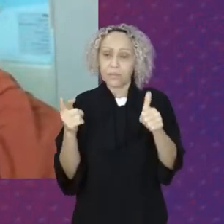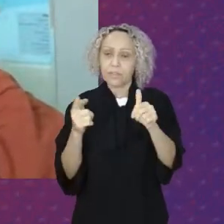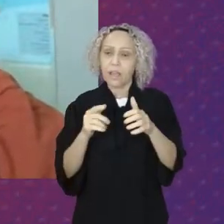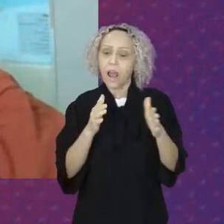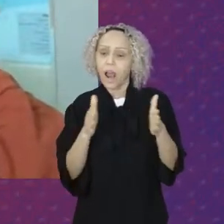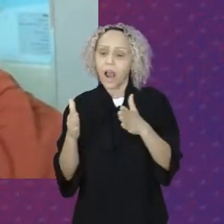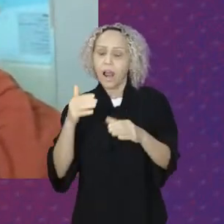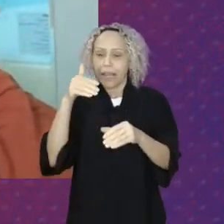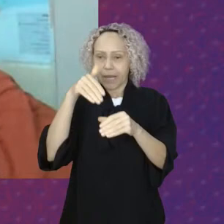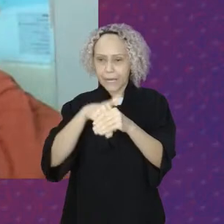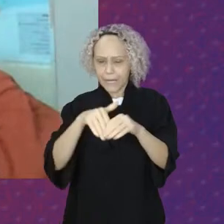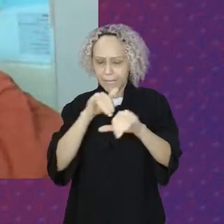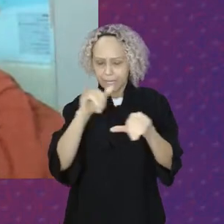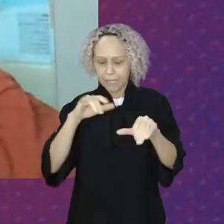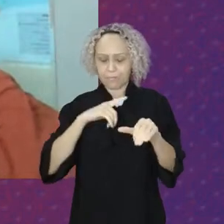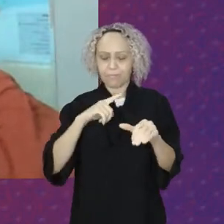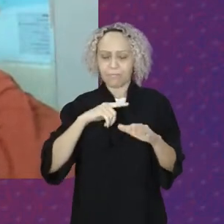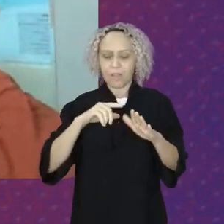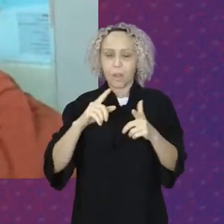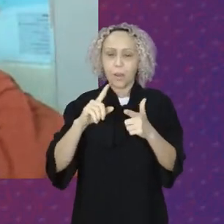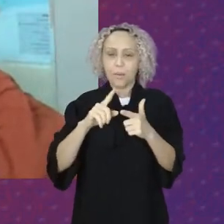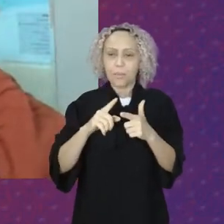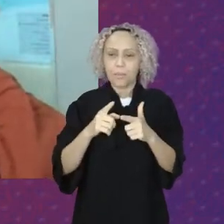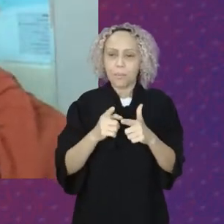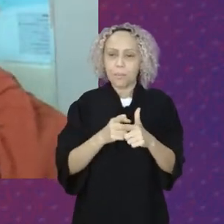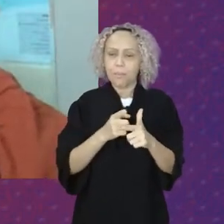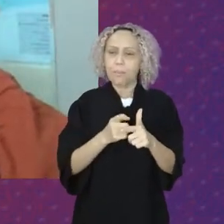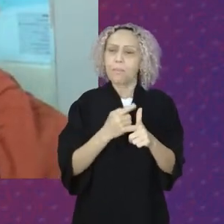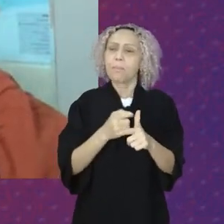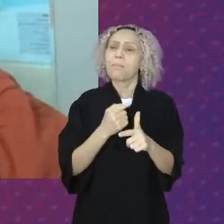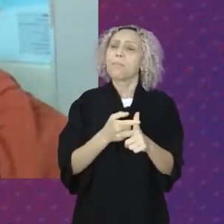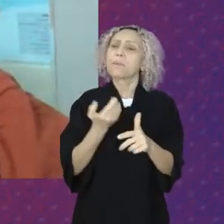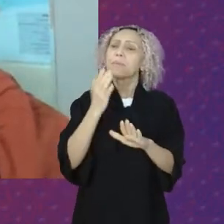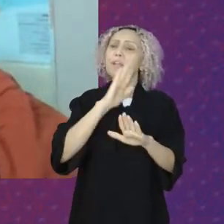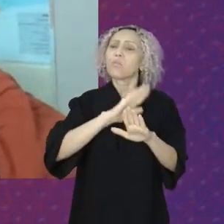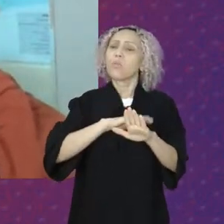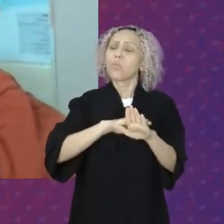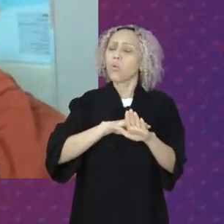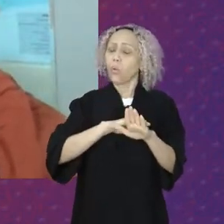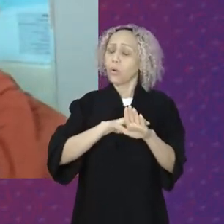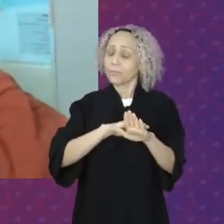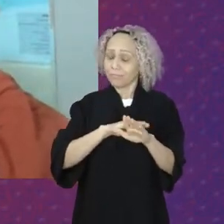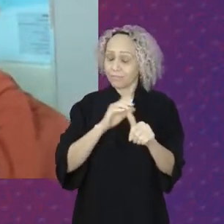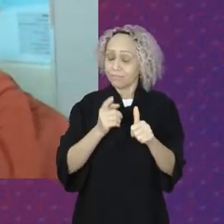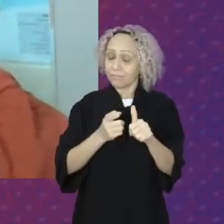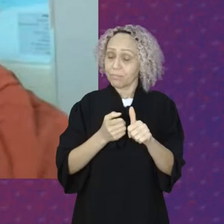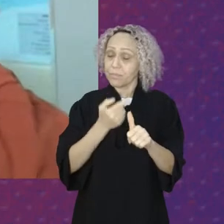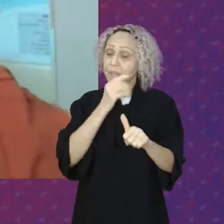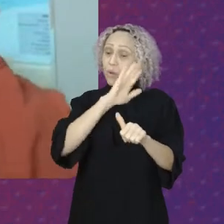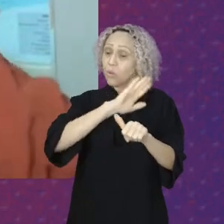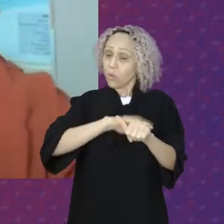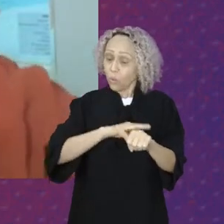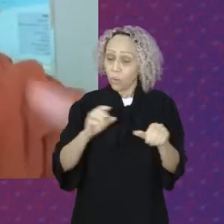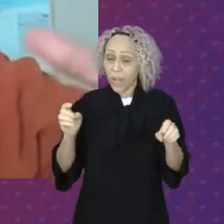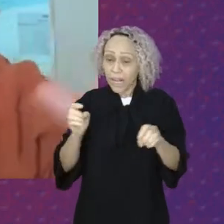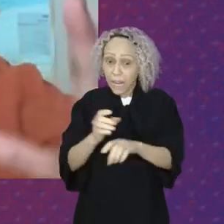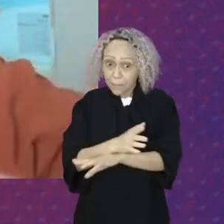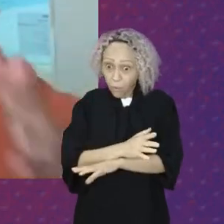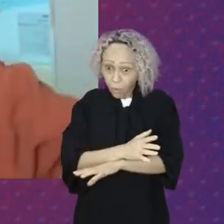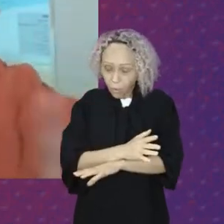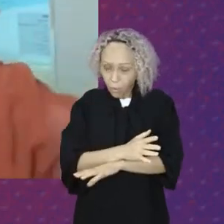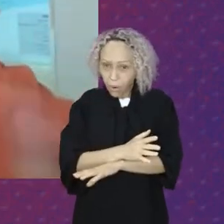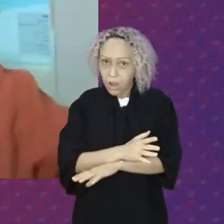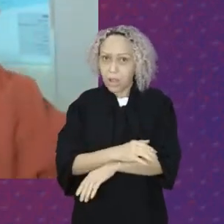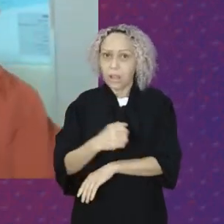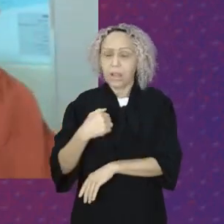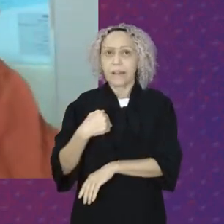presidente Lula falou no dia do ato aqui em Manaus, ele falava: eu espero que a Anne aguente pelo menos o dia da votação, porque minha barriga estava enorme,